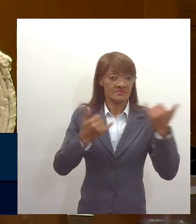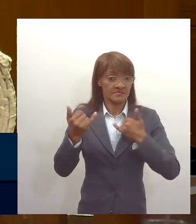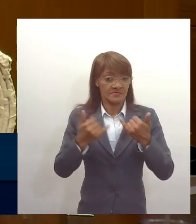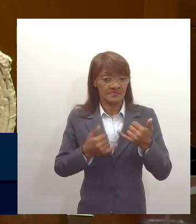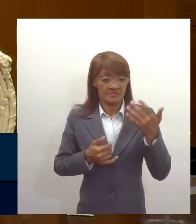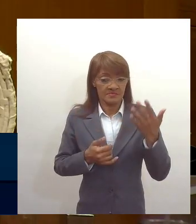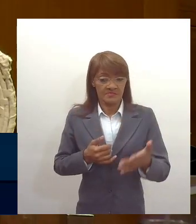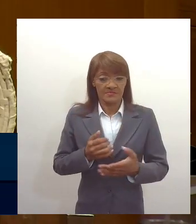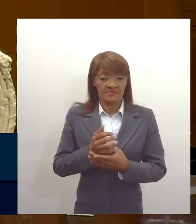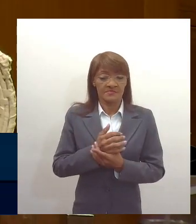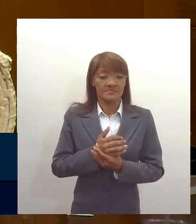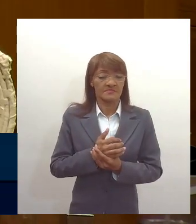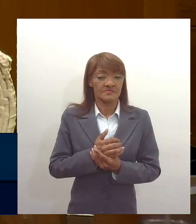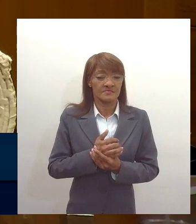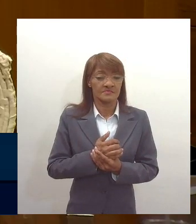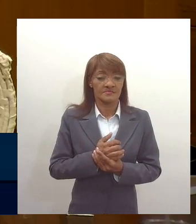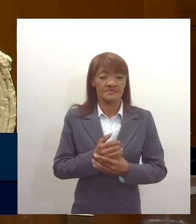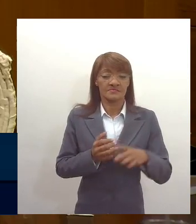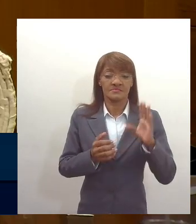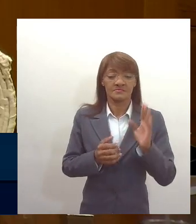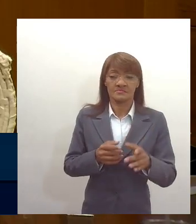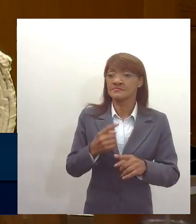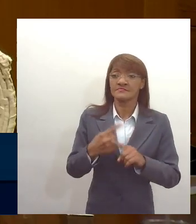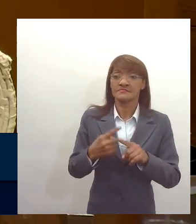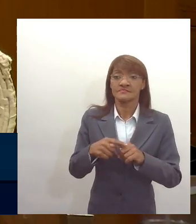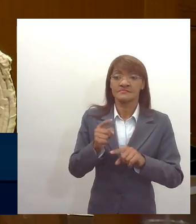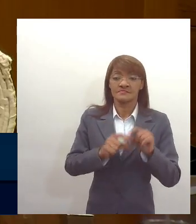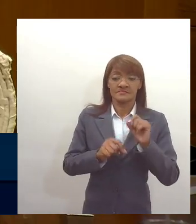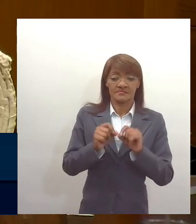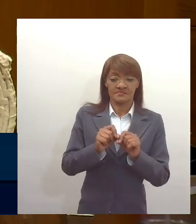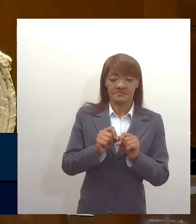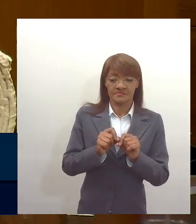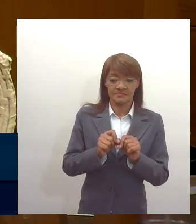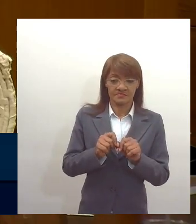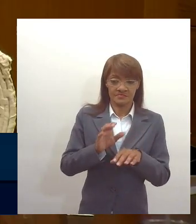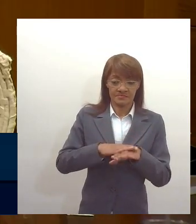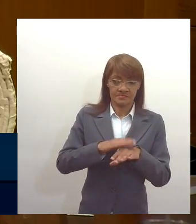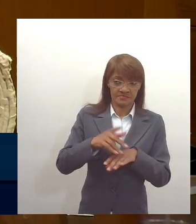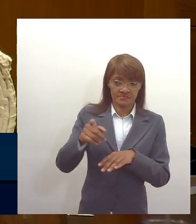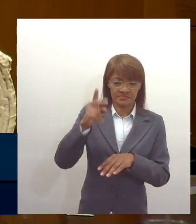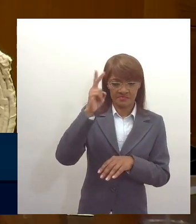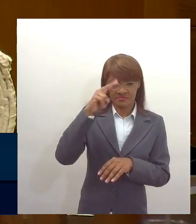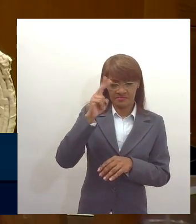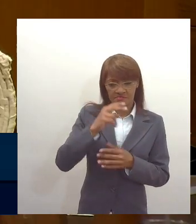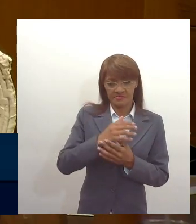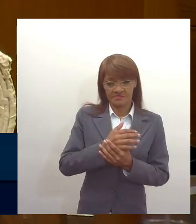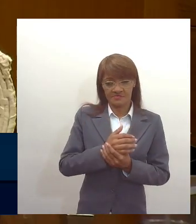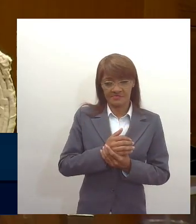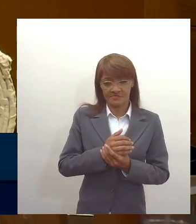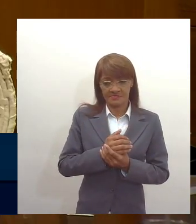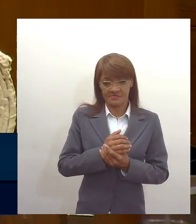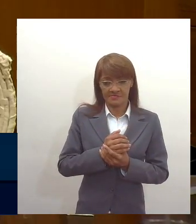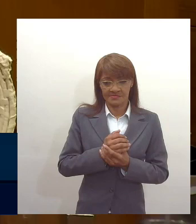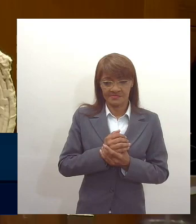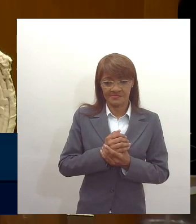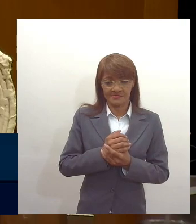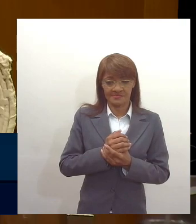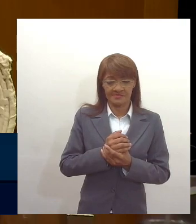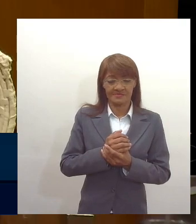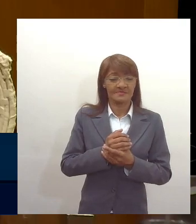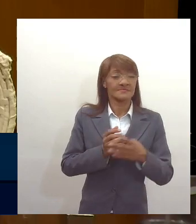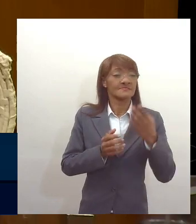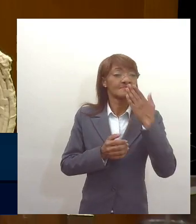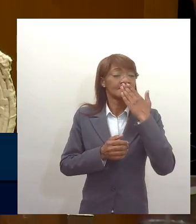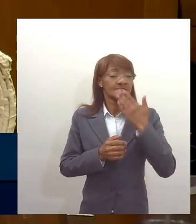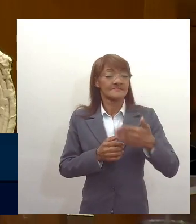porque foi o senhor me fez lembrar que foi esse meu compromisso que eu fiz com eles, se tivesse o título de poder